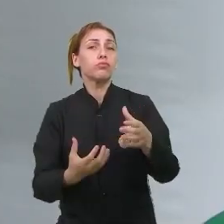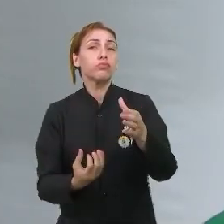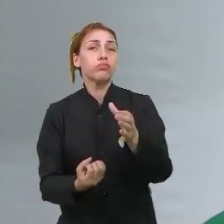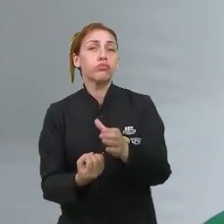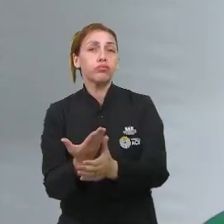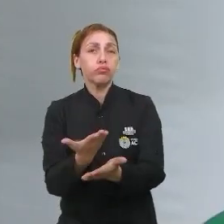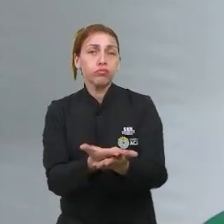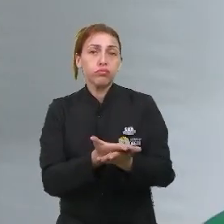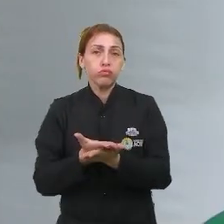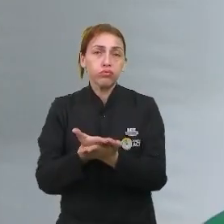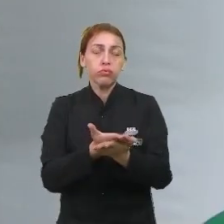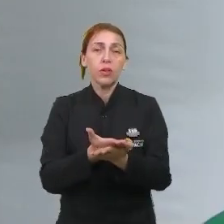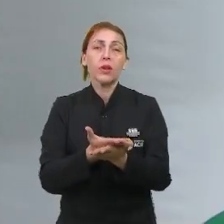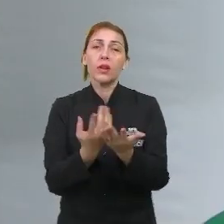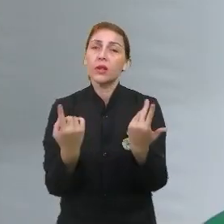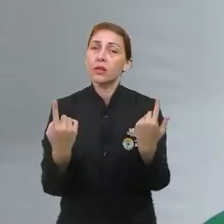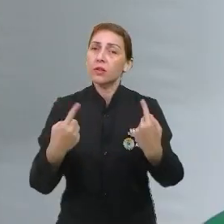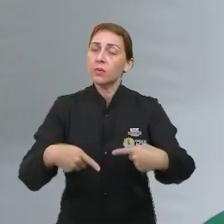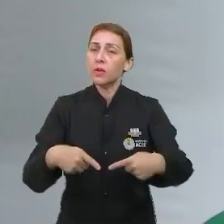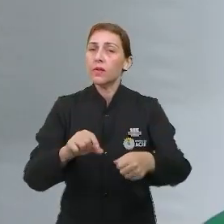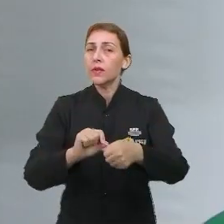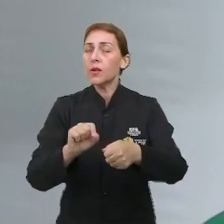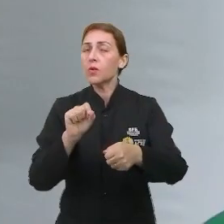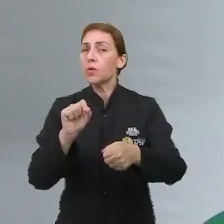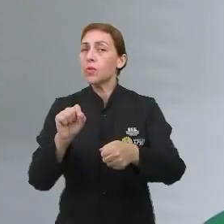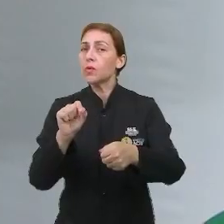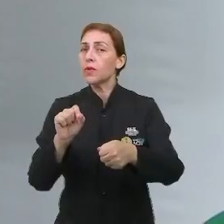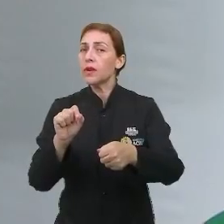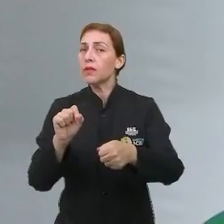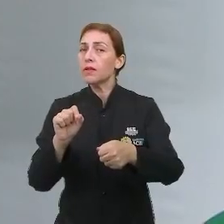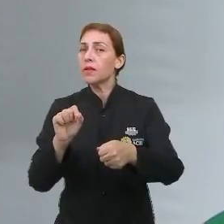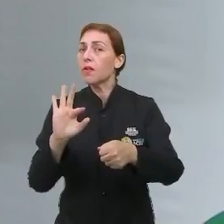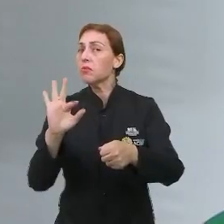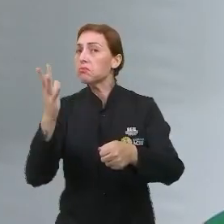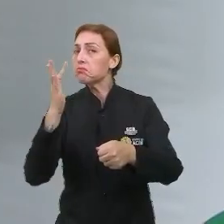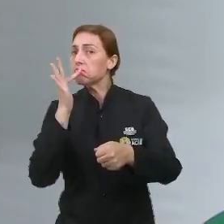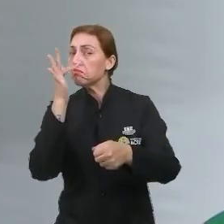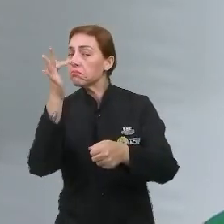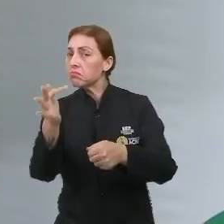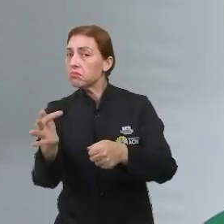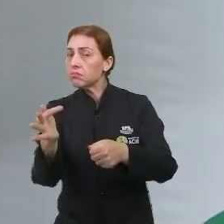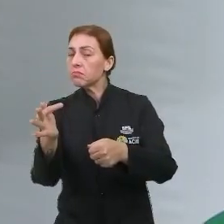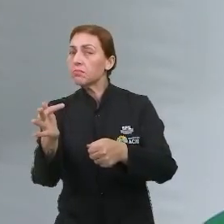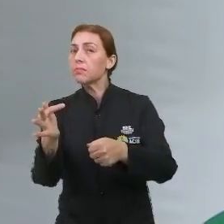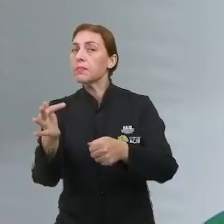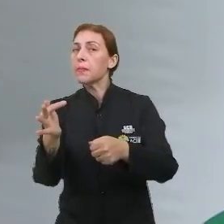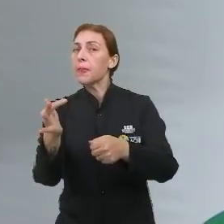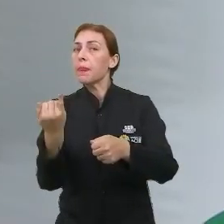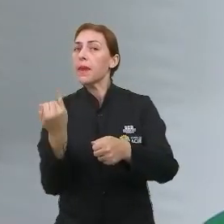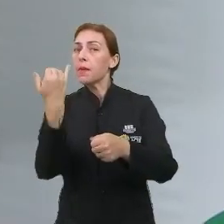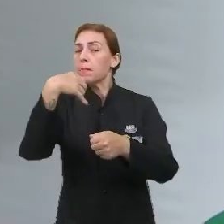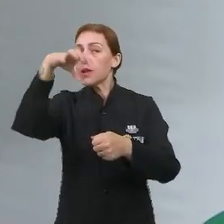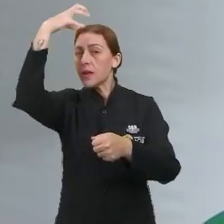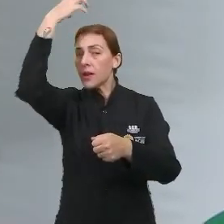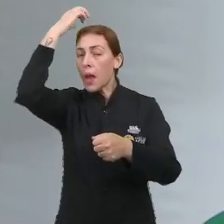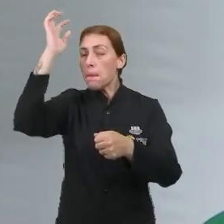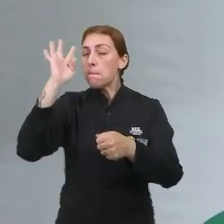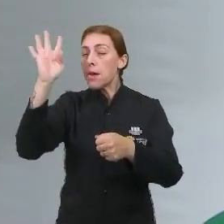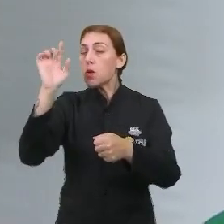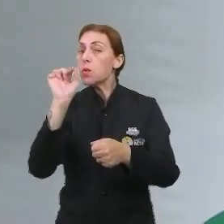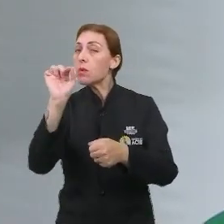E essa disputa vai gerar mais tarde, adivinha o quê? Essa disputa imperialista vai gerar, imagina o